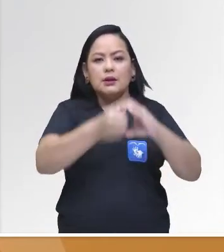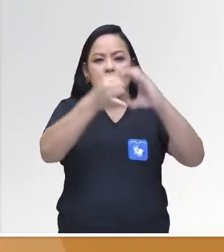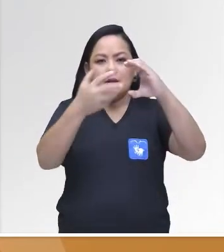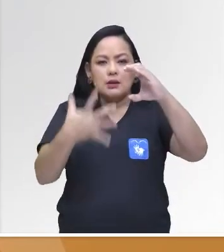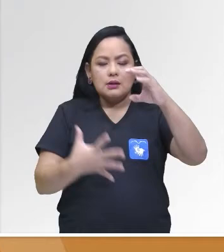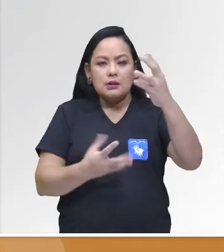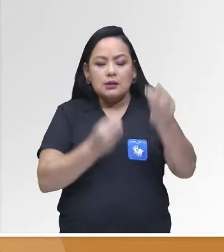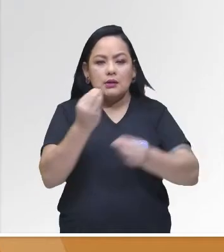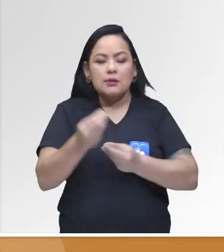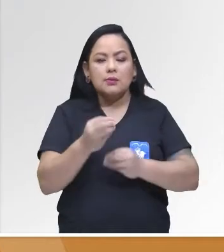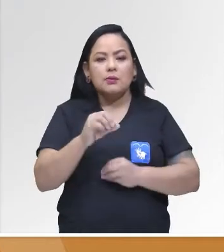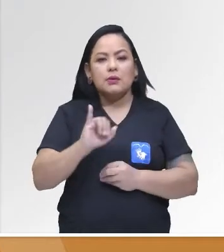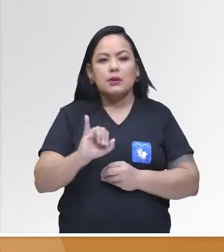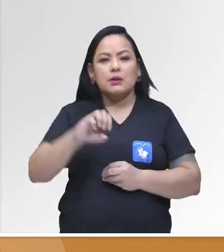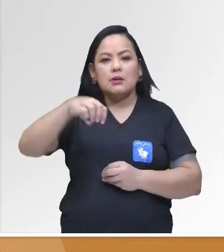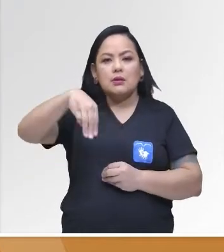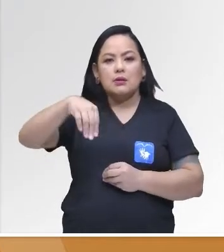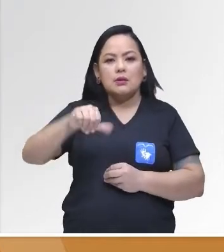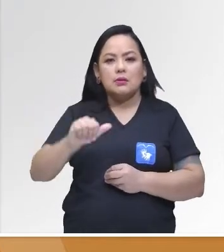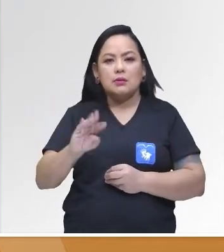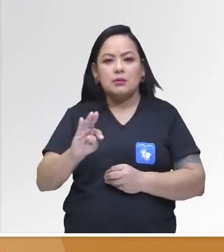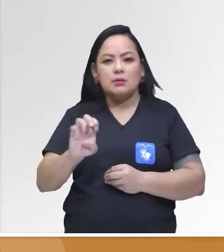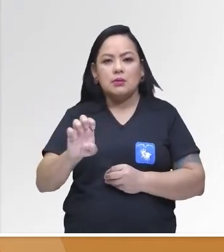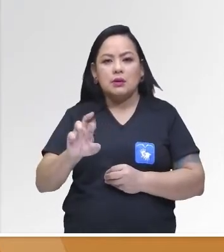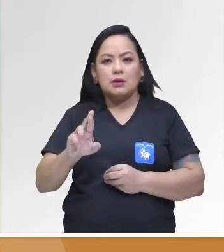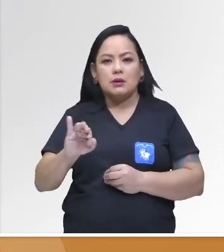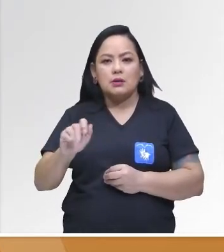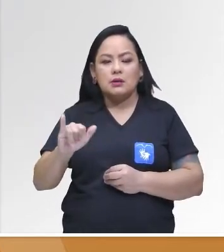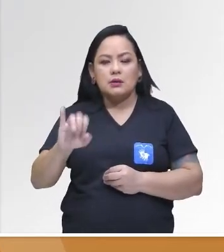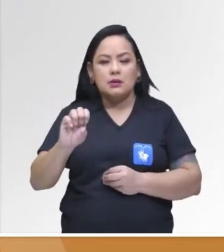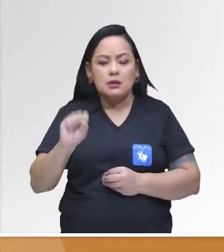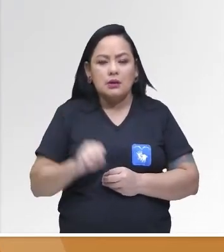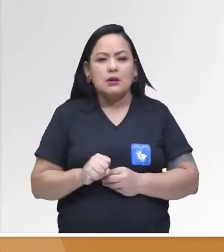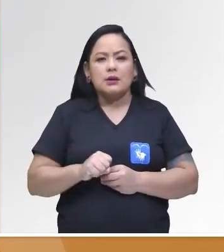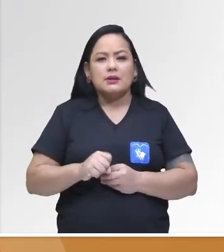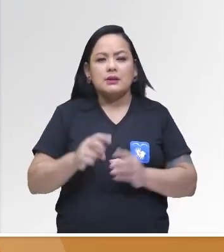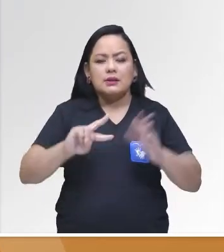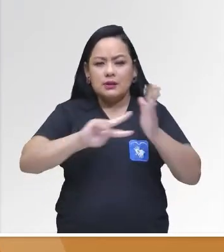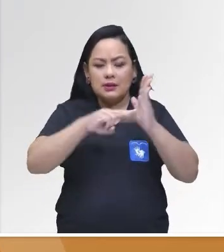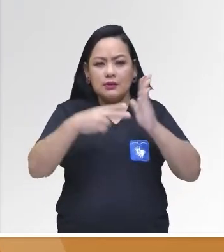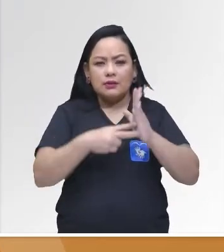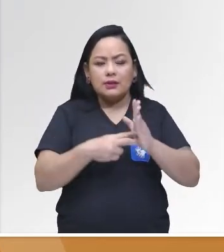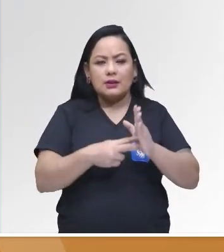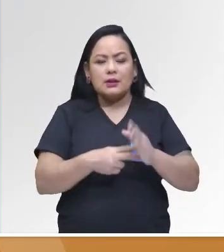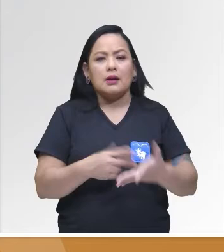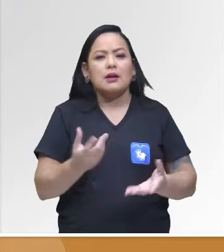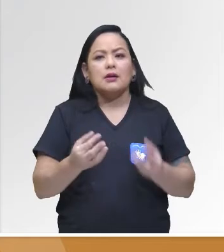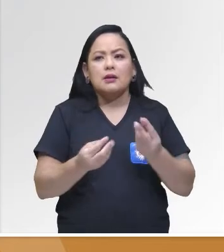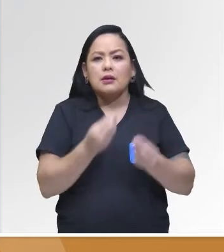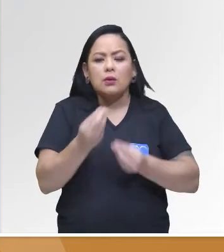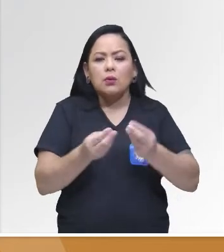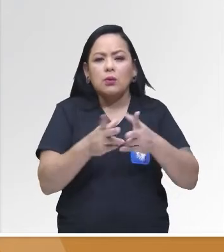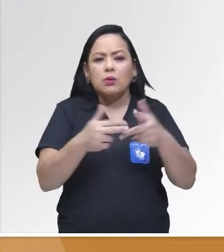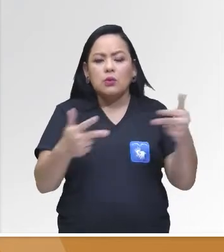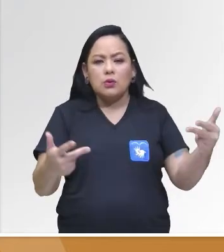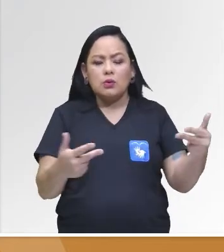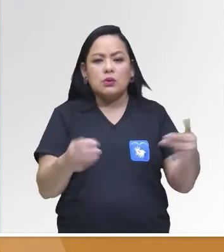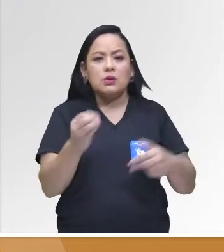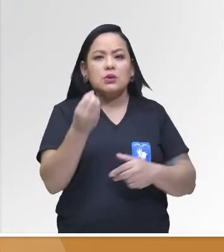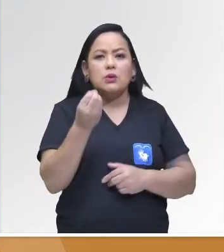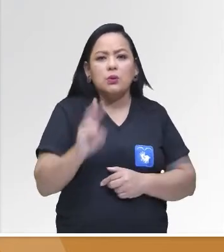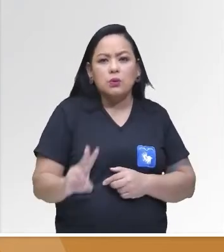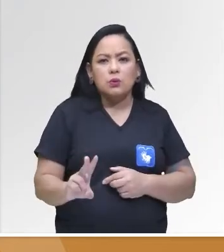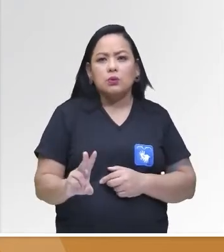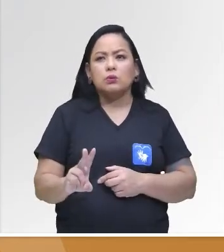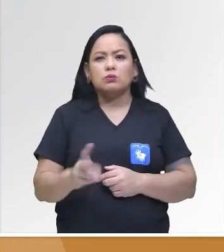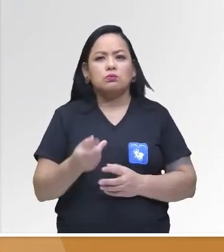aspectos imateriais, que são chamados de intangíveis, que são objetos ou símbolos que